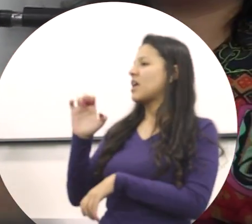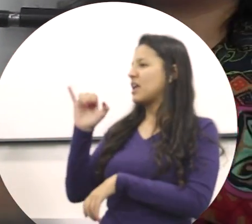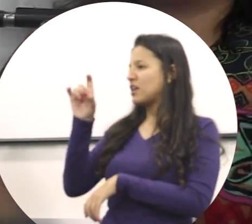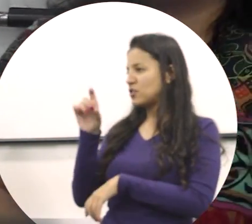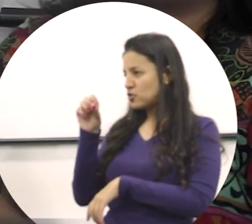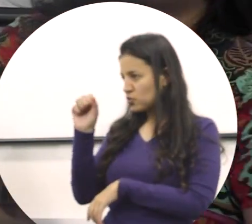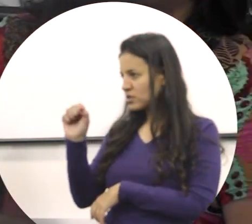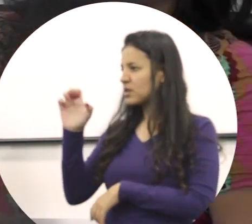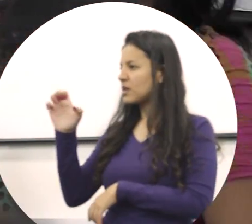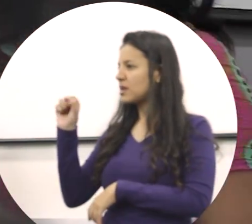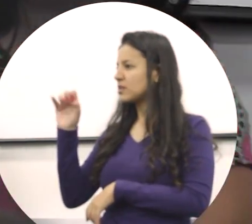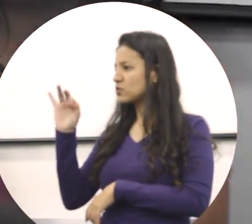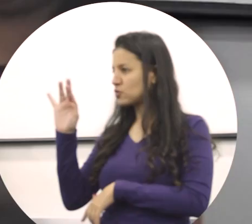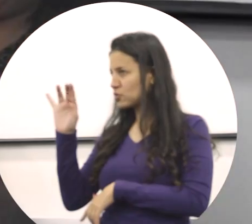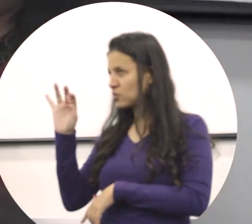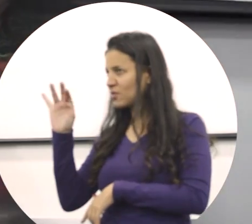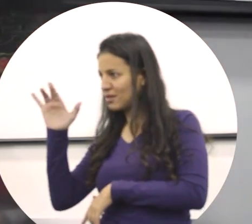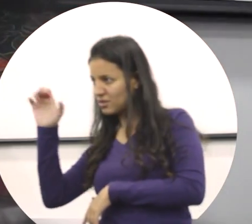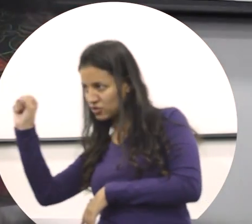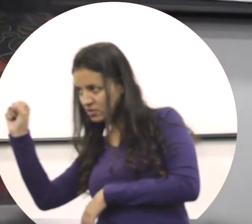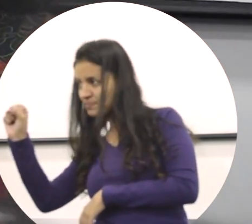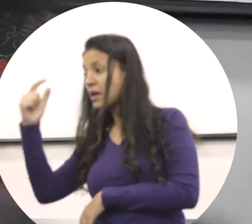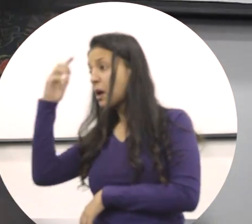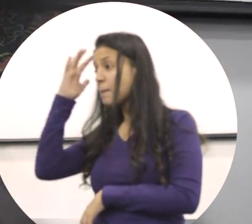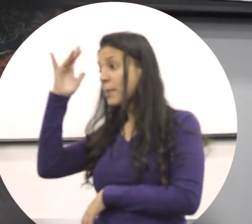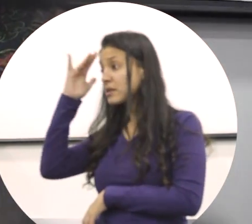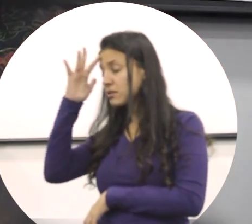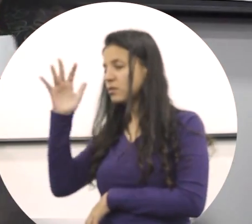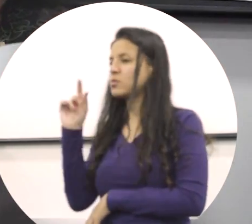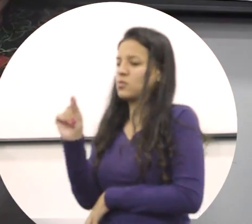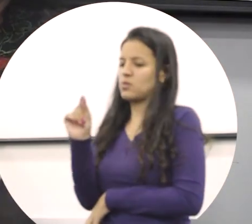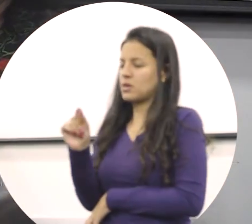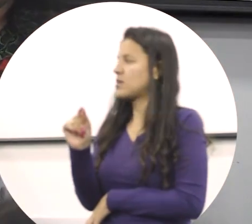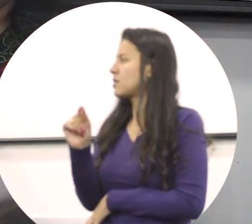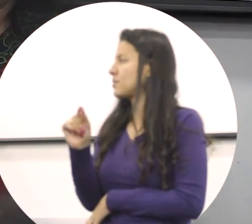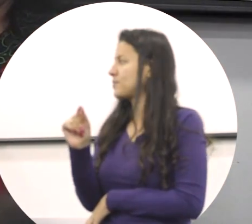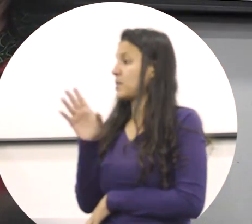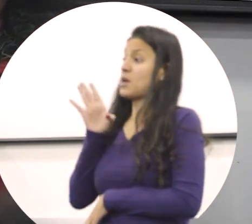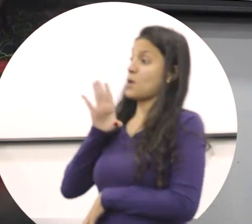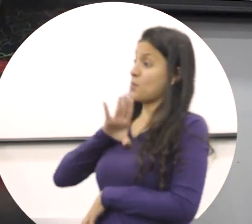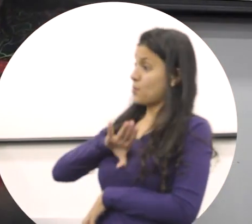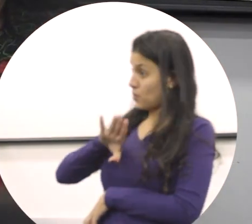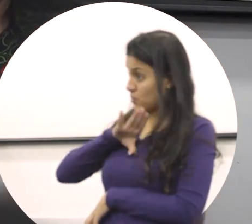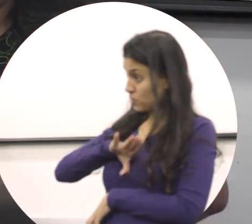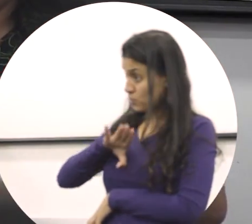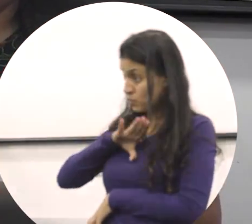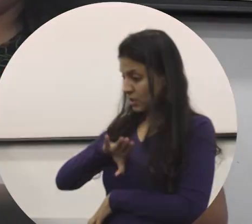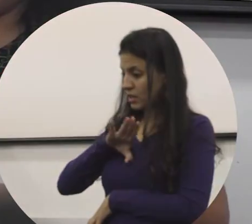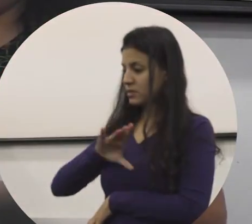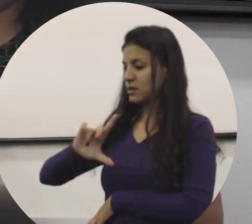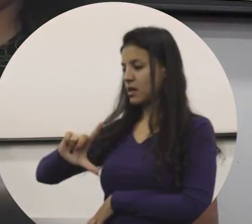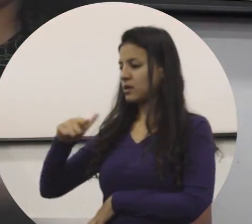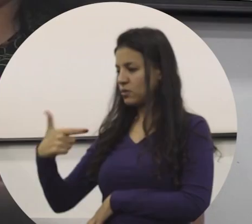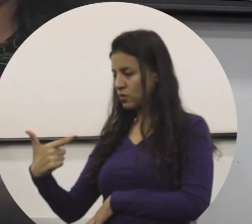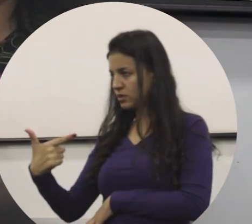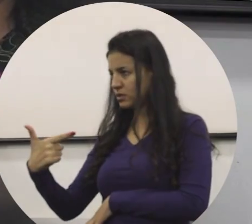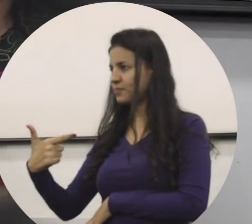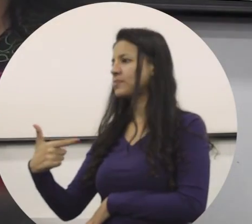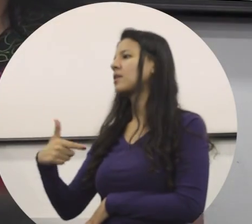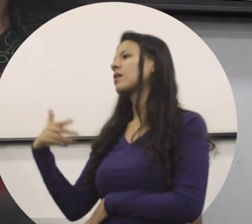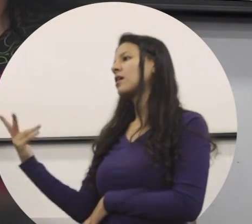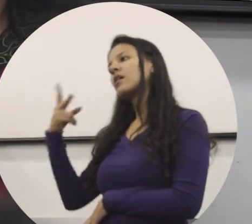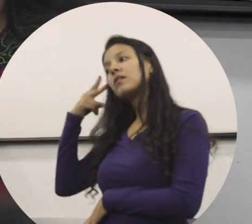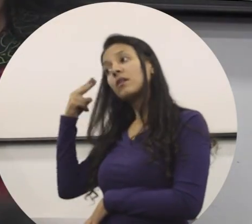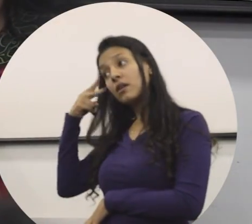né? Pensando nesse nosso foco de Libras, desculpa, de Português L2. A Dani vai